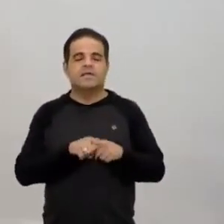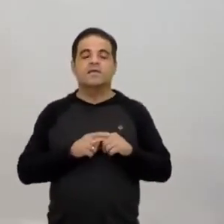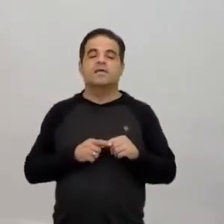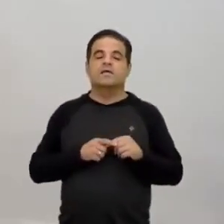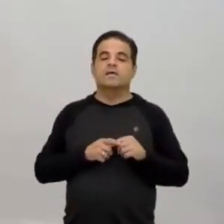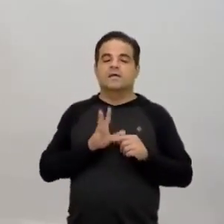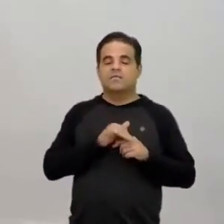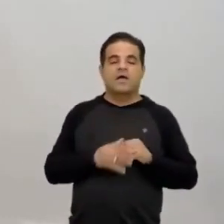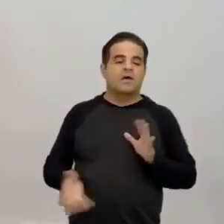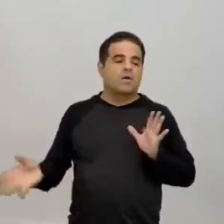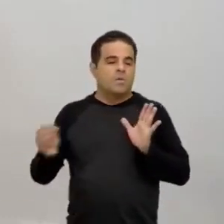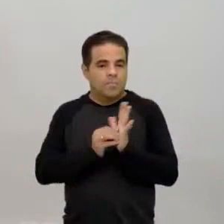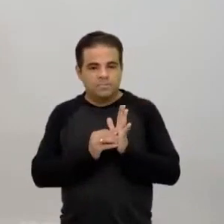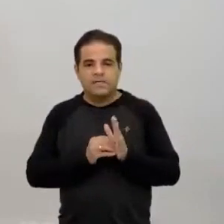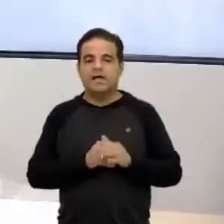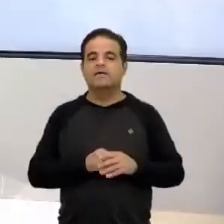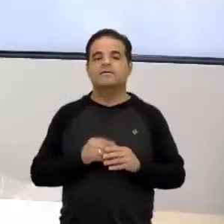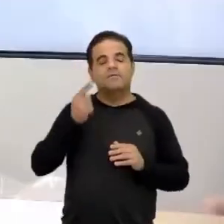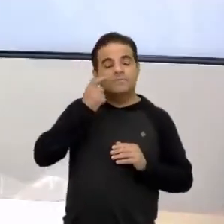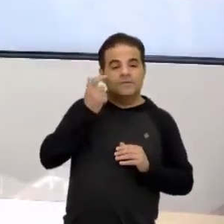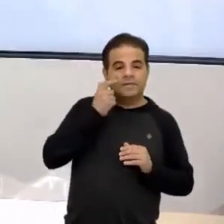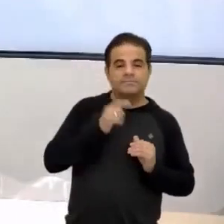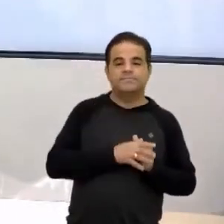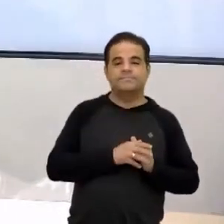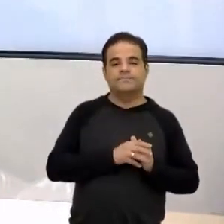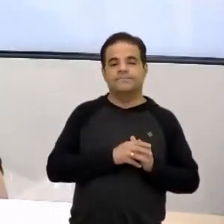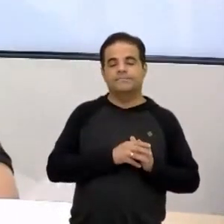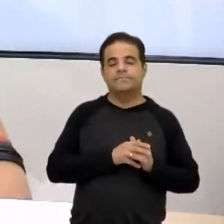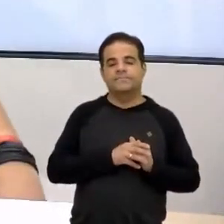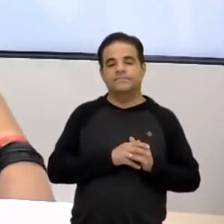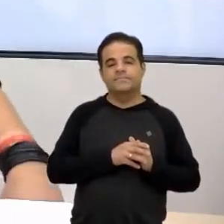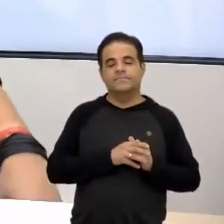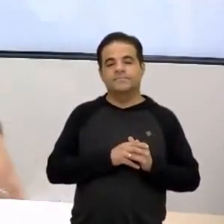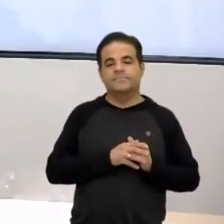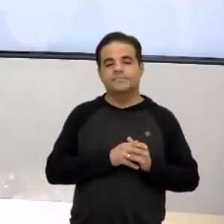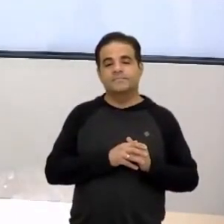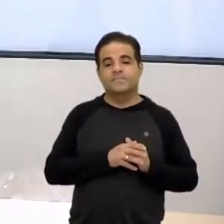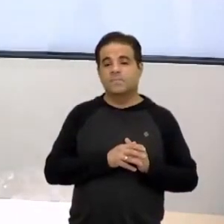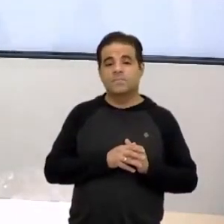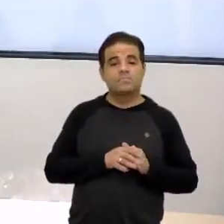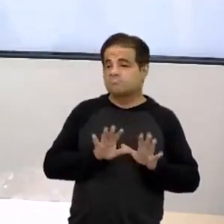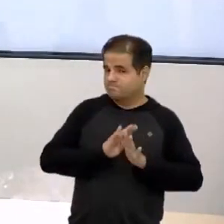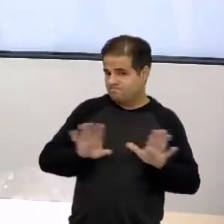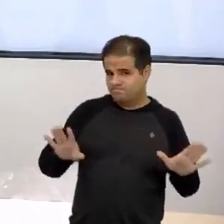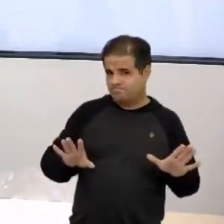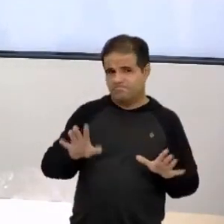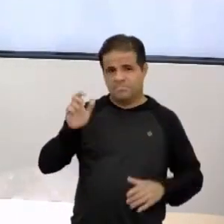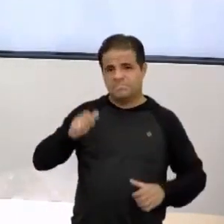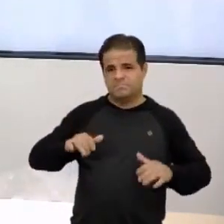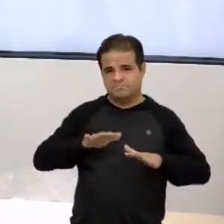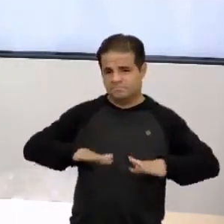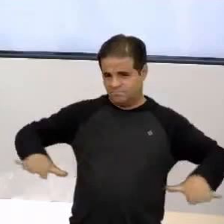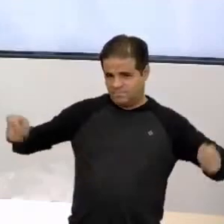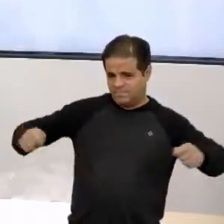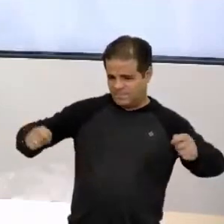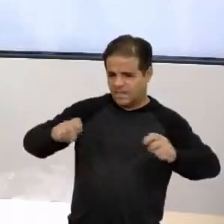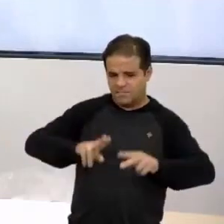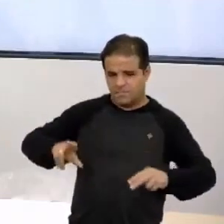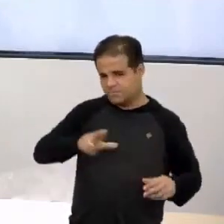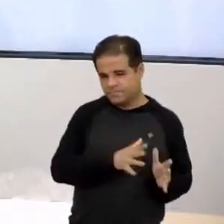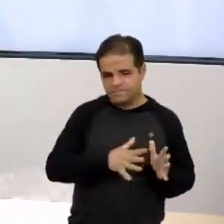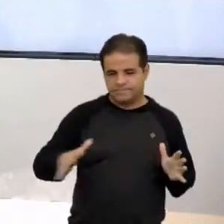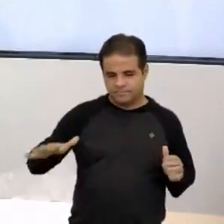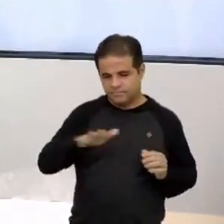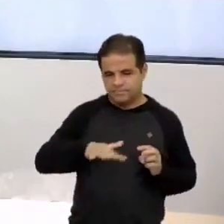a gente vai montar e vamos ver, tá? Quer chegar mais pra cá? Não, é só que eu sou meio espaçosa. Tá bom,